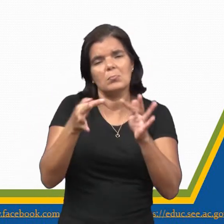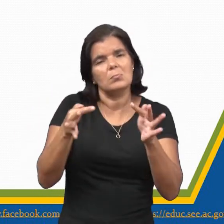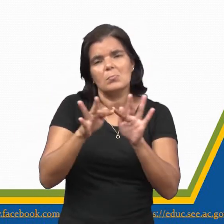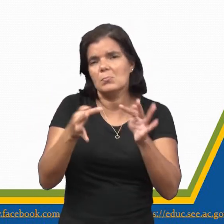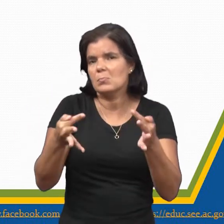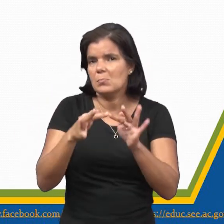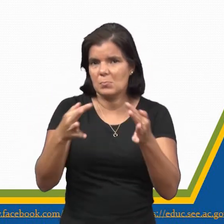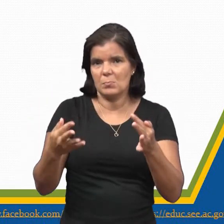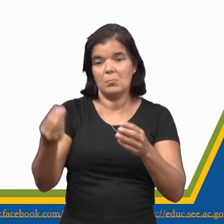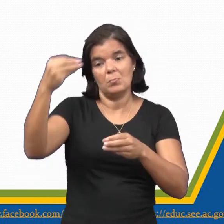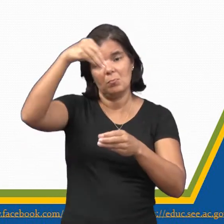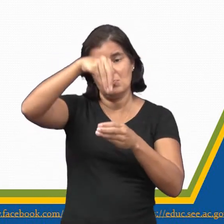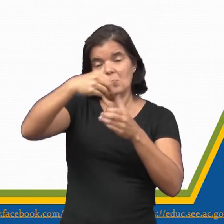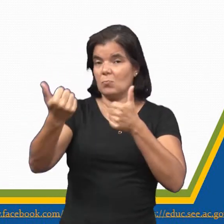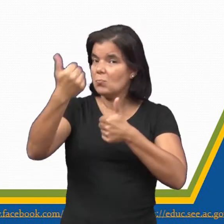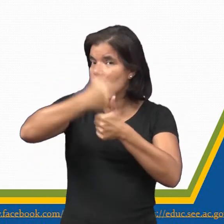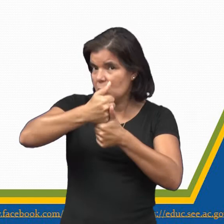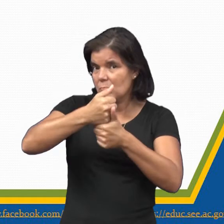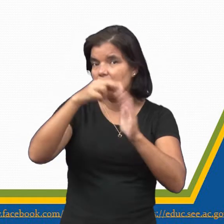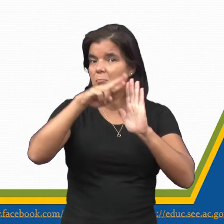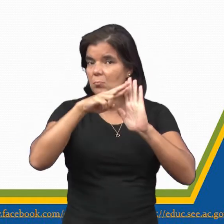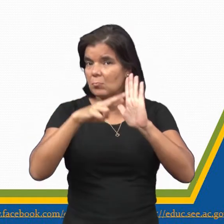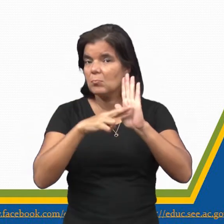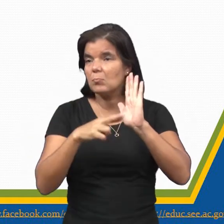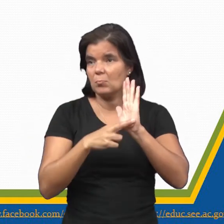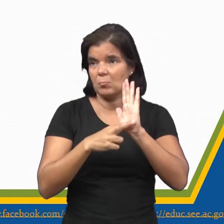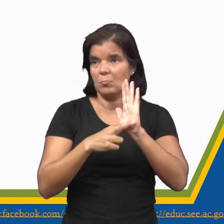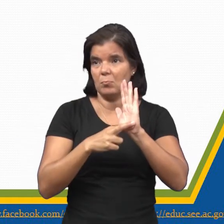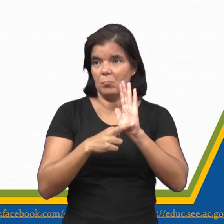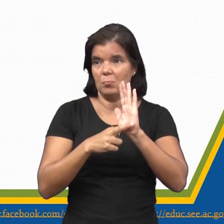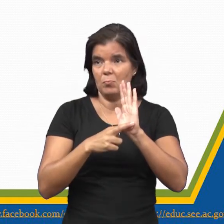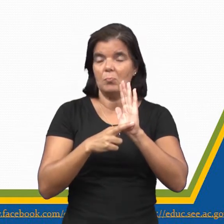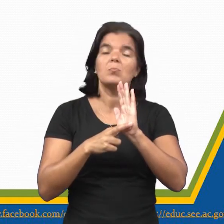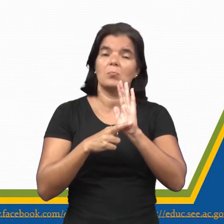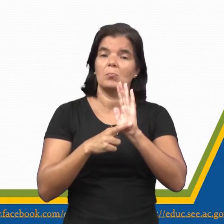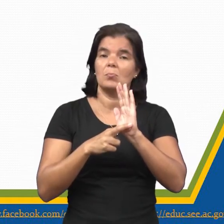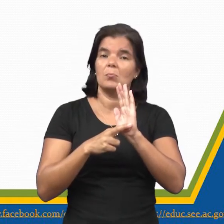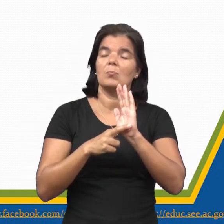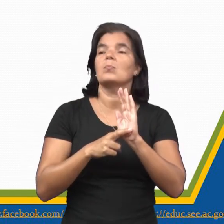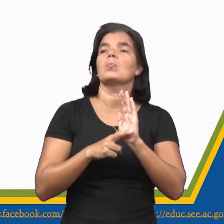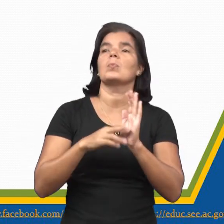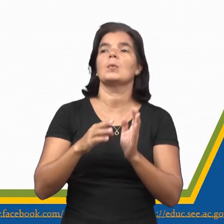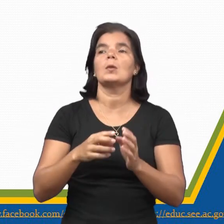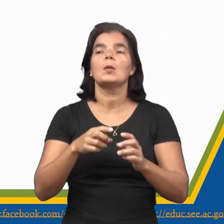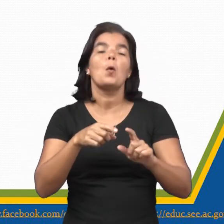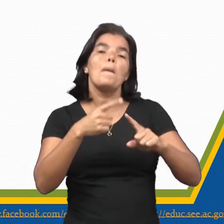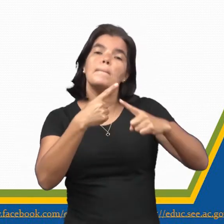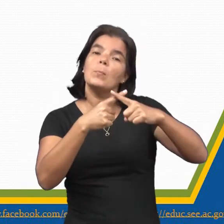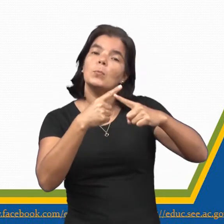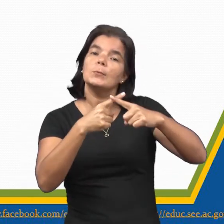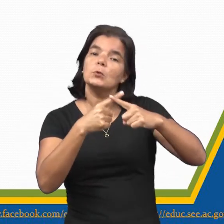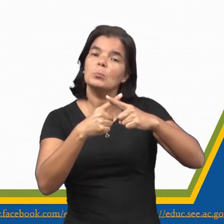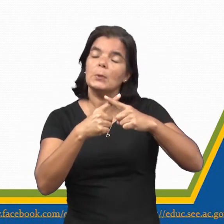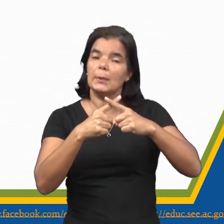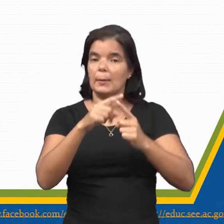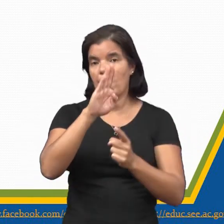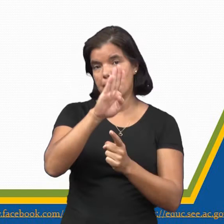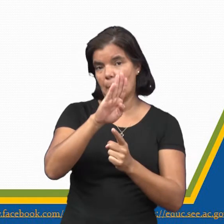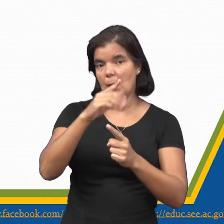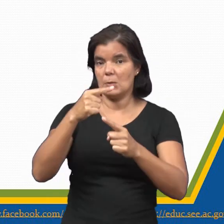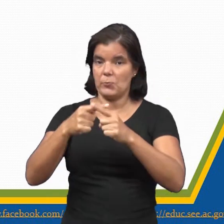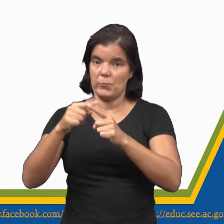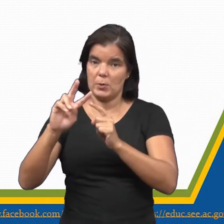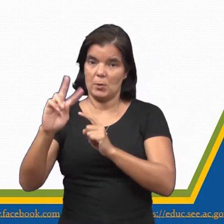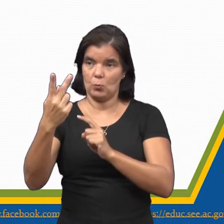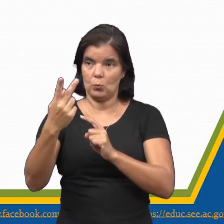né? Aplicando na fórmula, você multiplica a base e a altura e divide por 2. Quem é a base